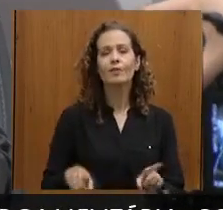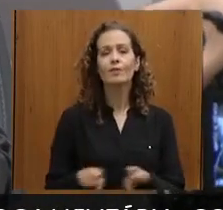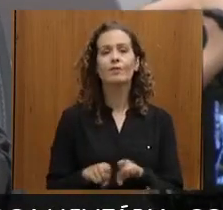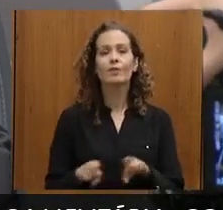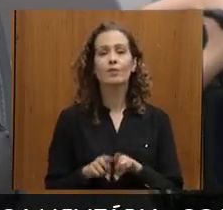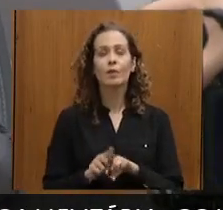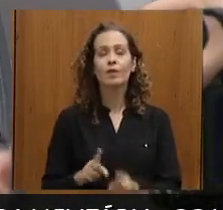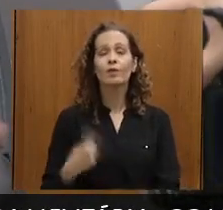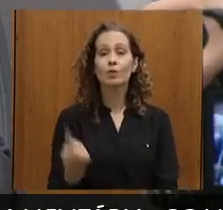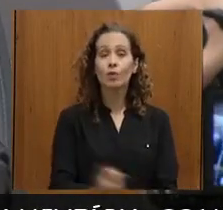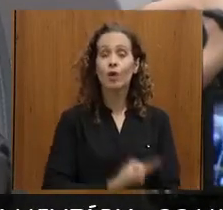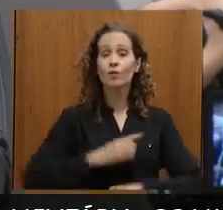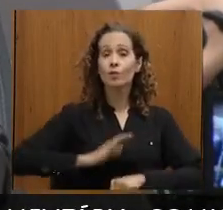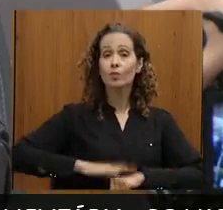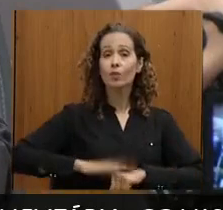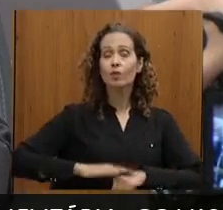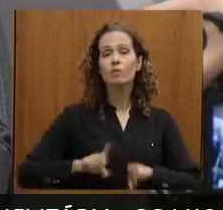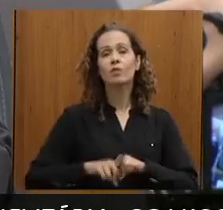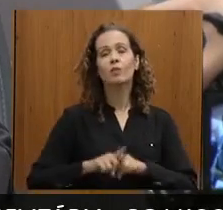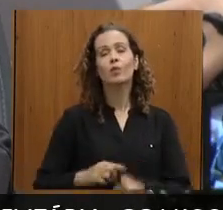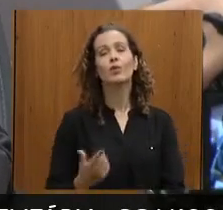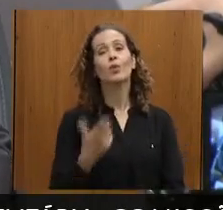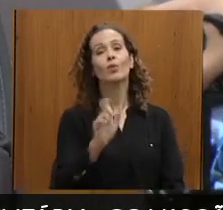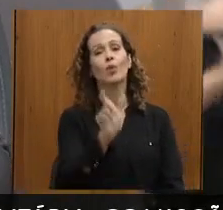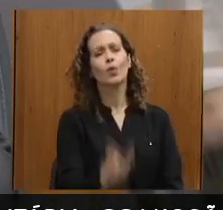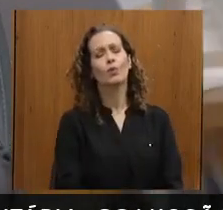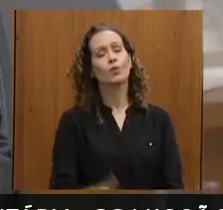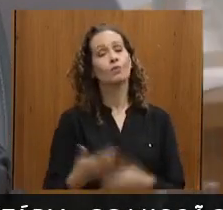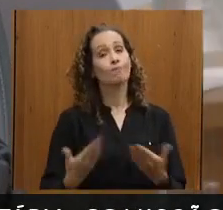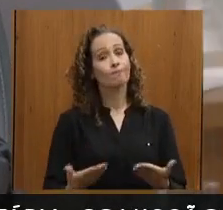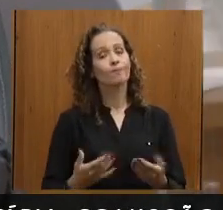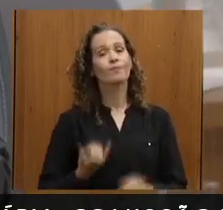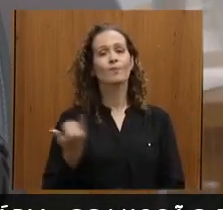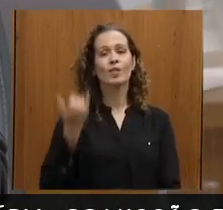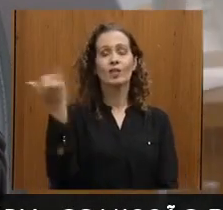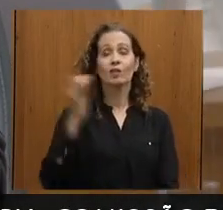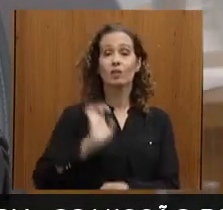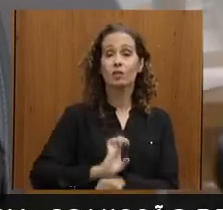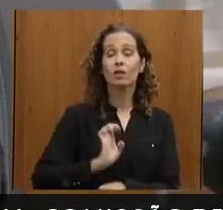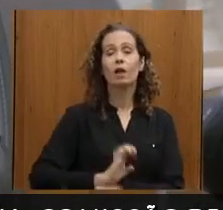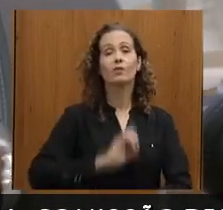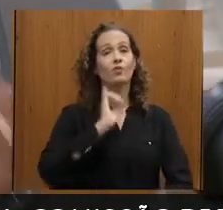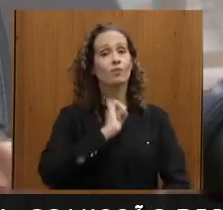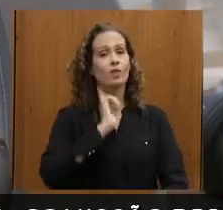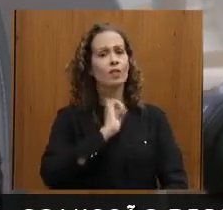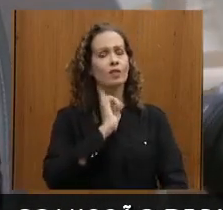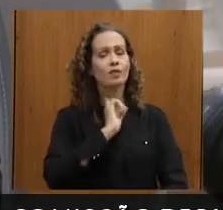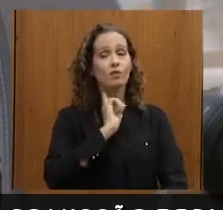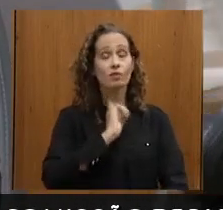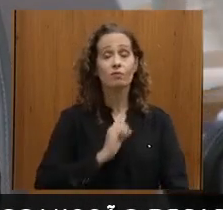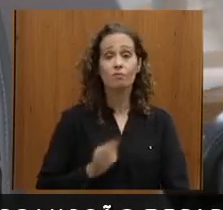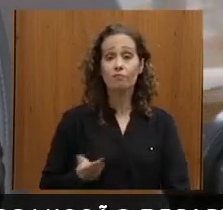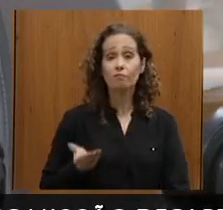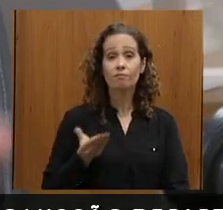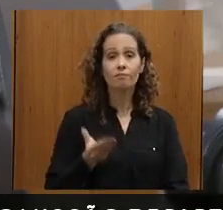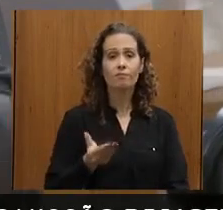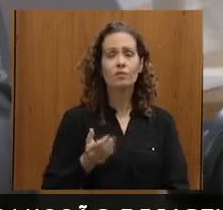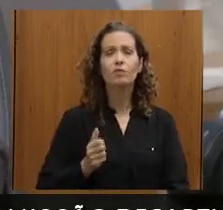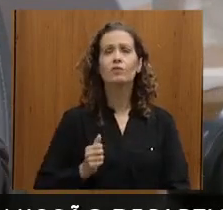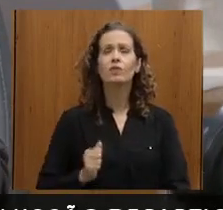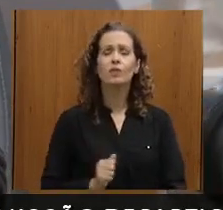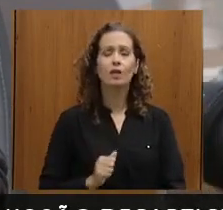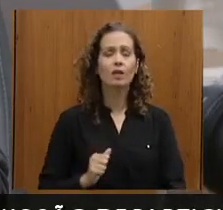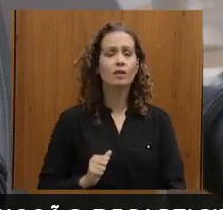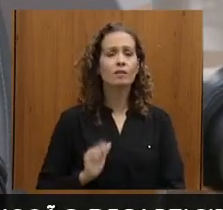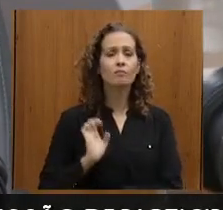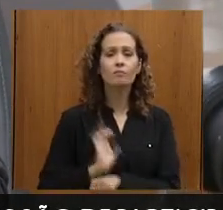nós mesmos e com o próximo. Isso é muito importante. O que coloca o Estado de Minas Gerais, mantém o Estado de Minas Gerais, todo ele